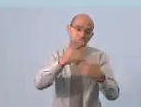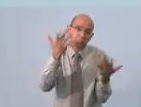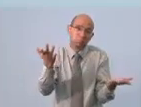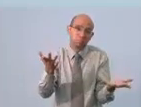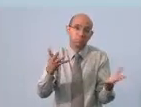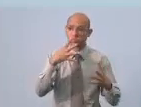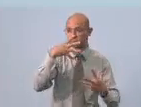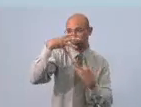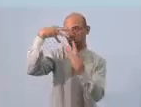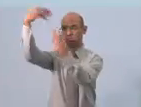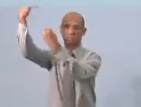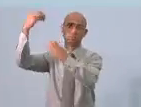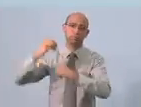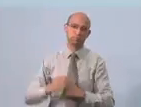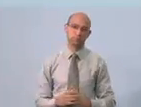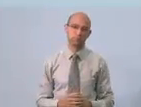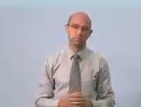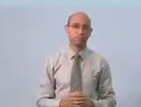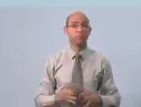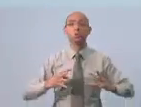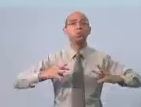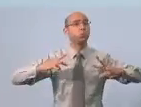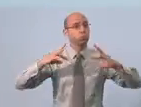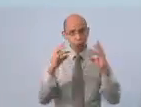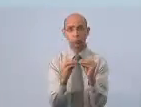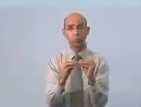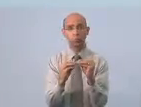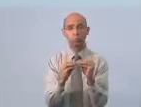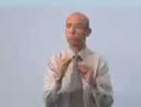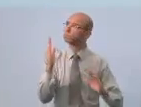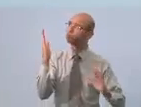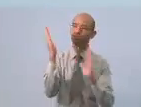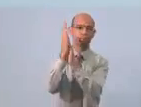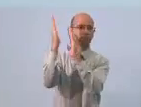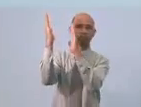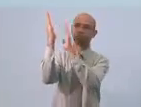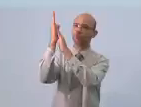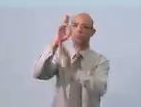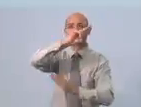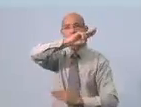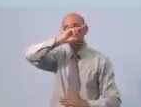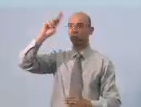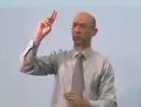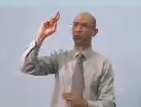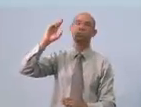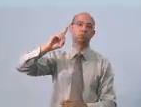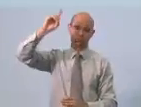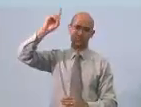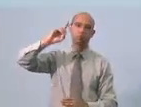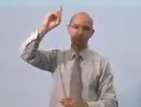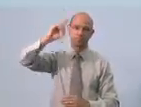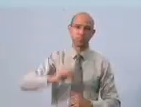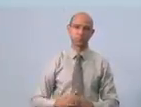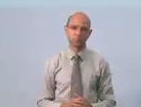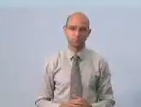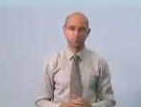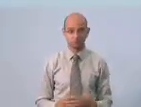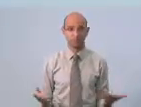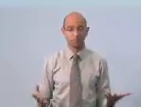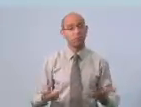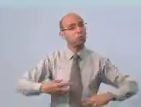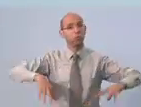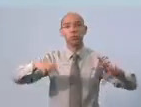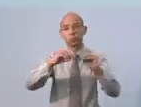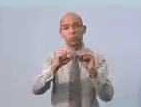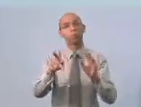ele tirou. E em tudo seja louvado o nome do Senhor. Então tudo que nós